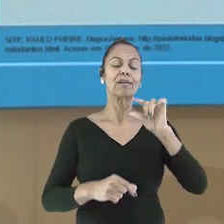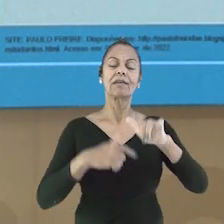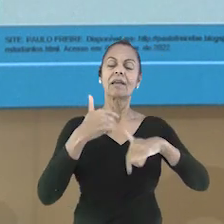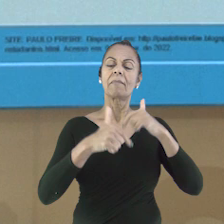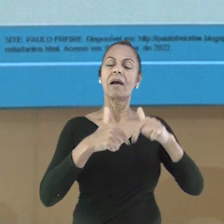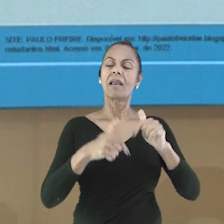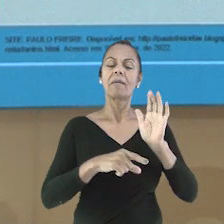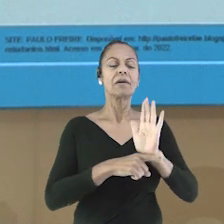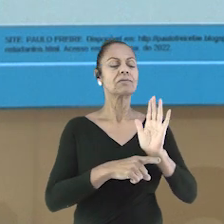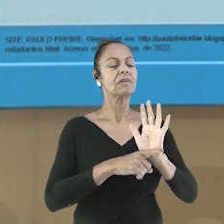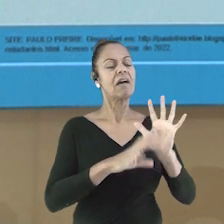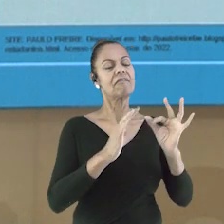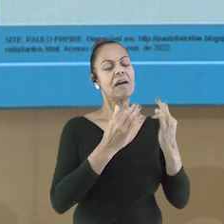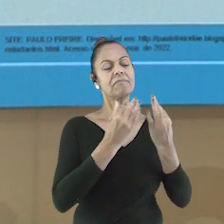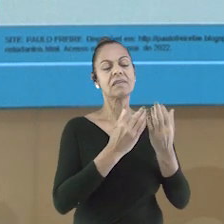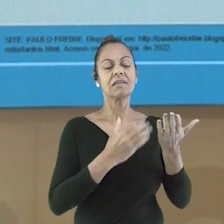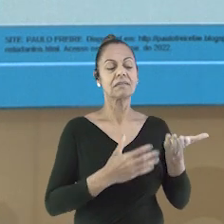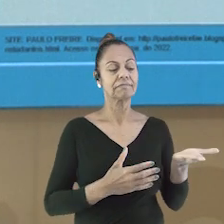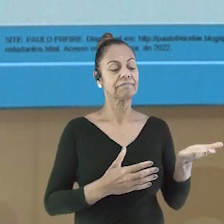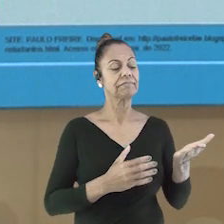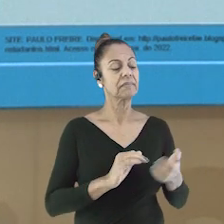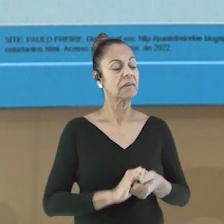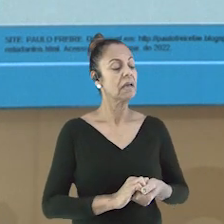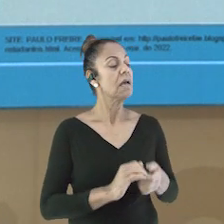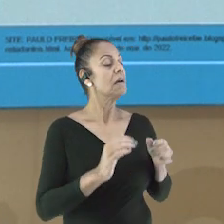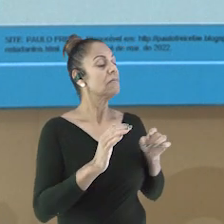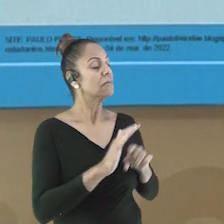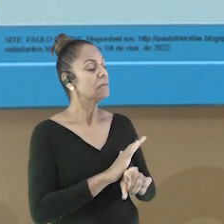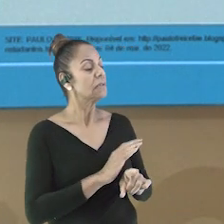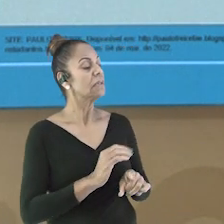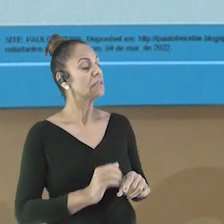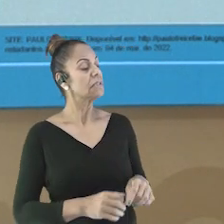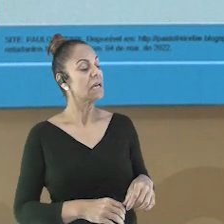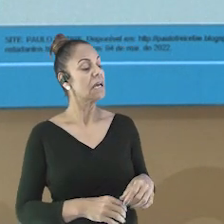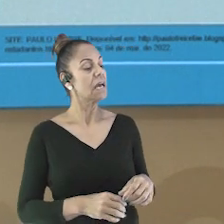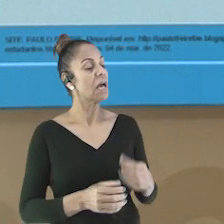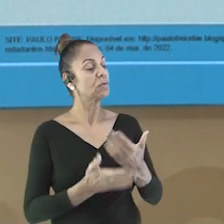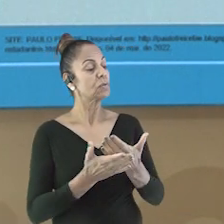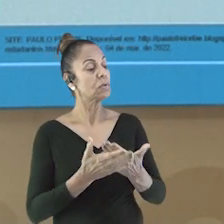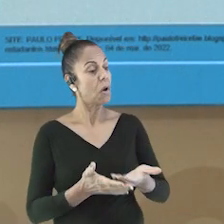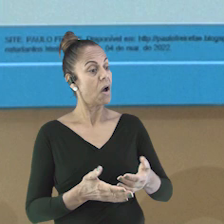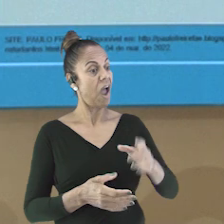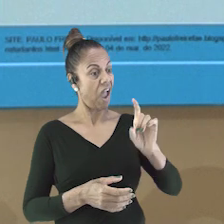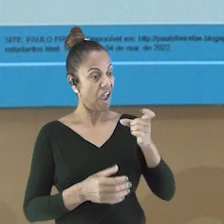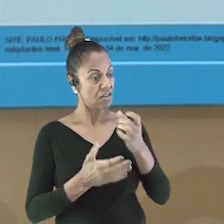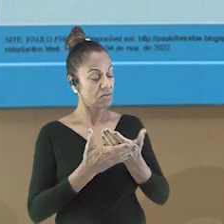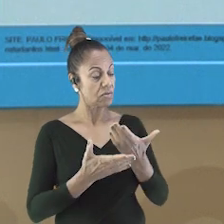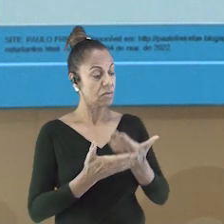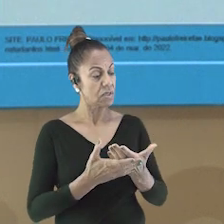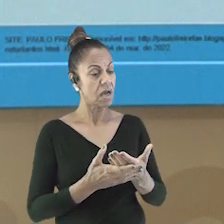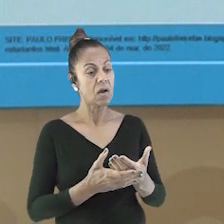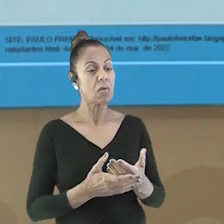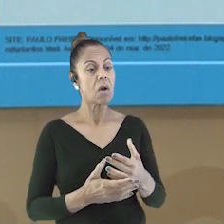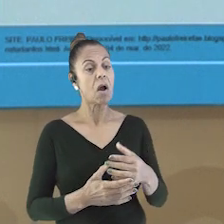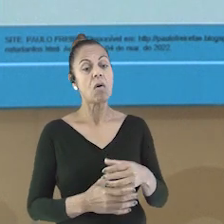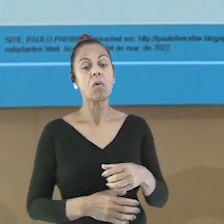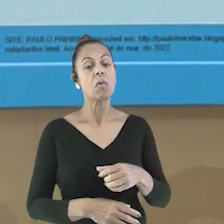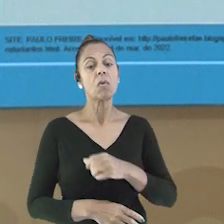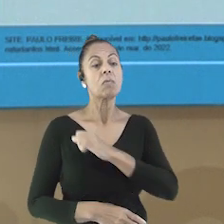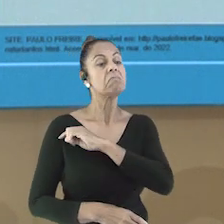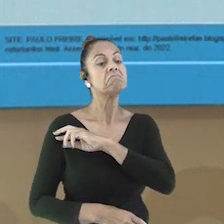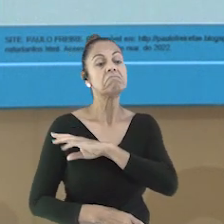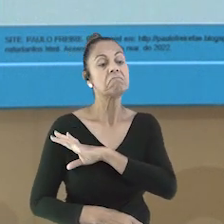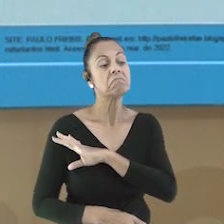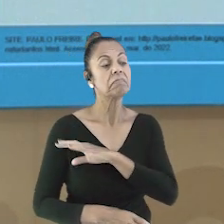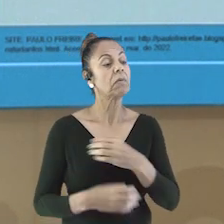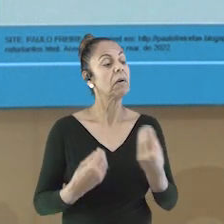foi porque o meu pai havia saído de casa e tive que optar por trabalhar para ajudar em casa. Se